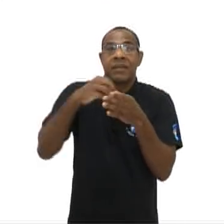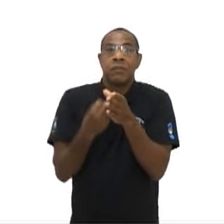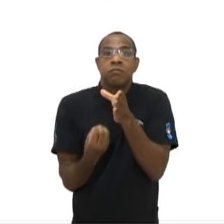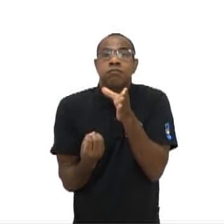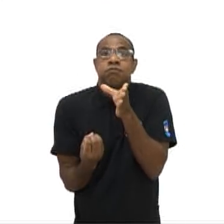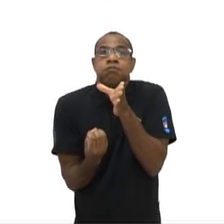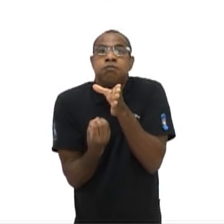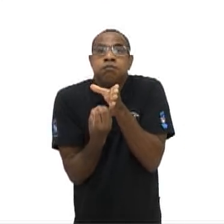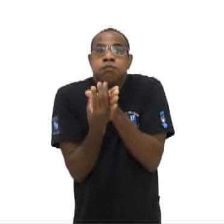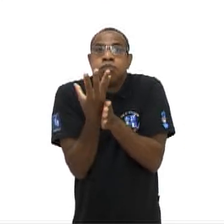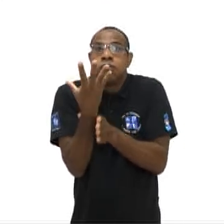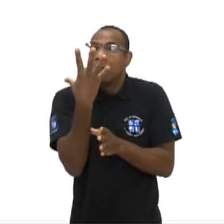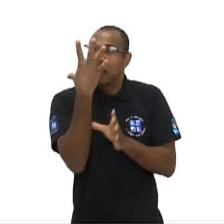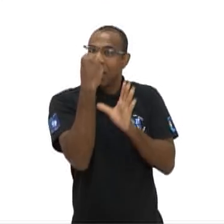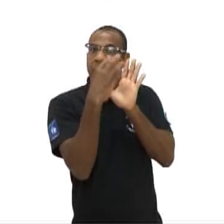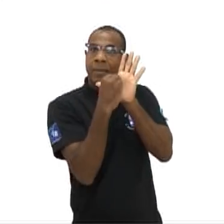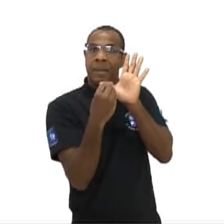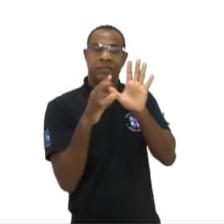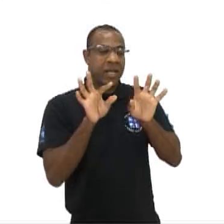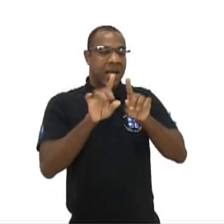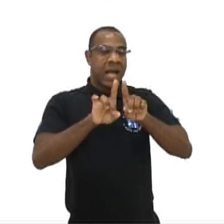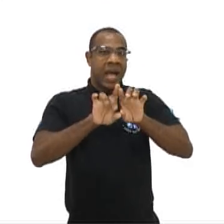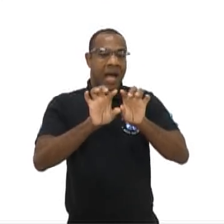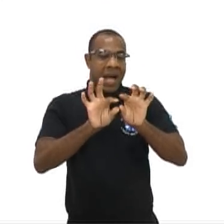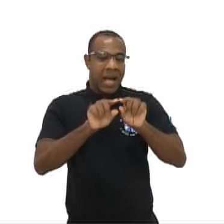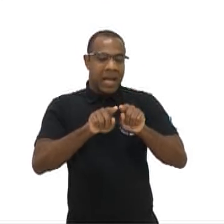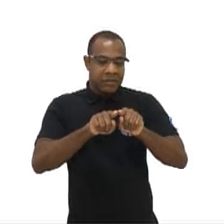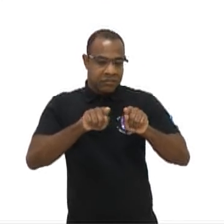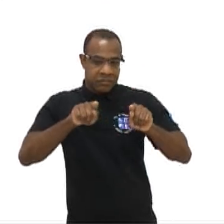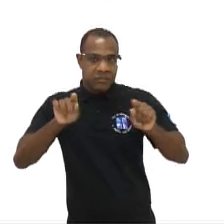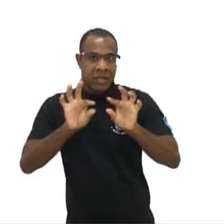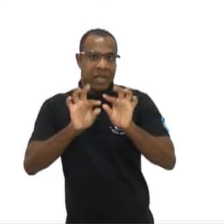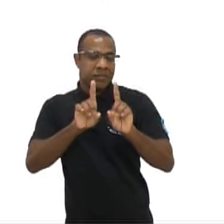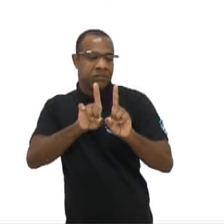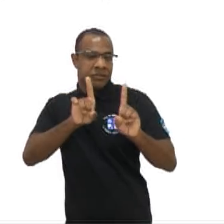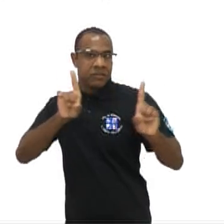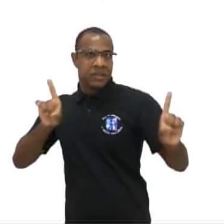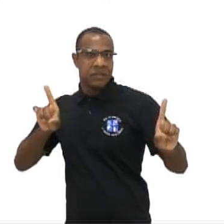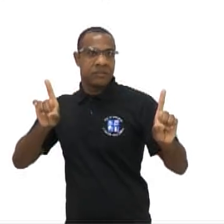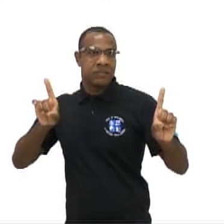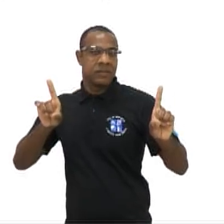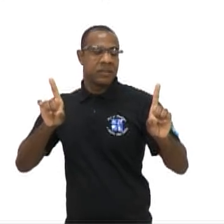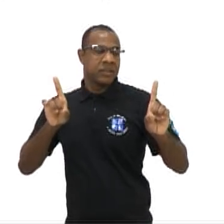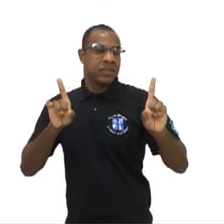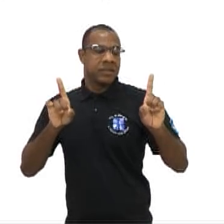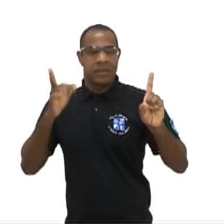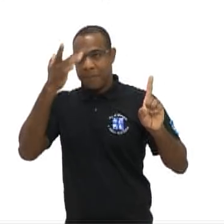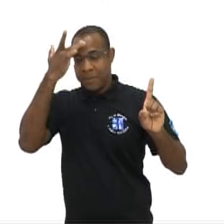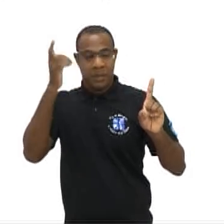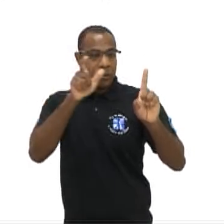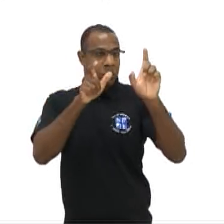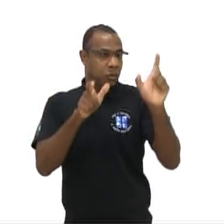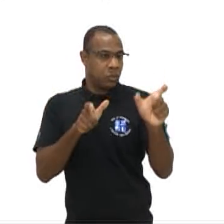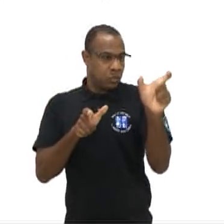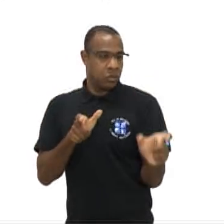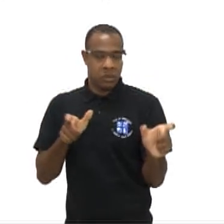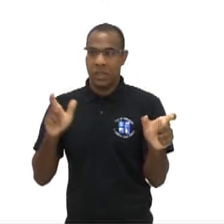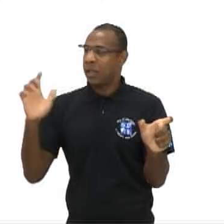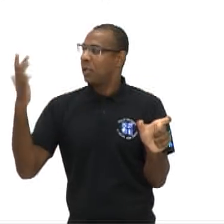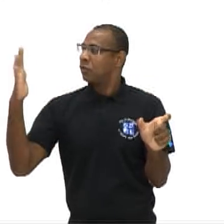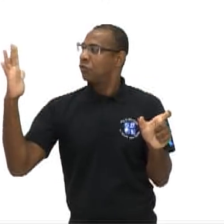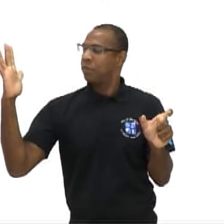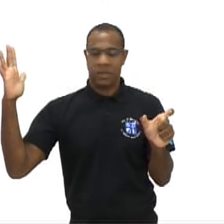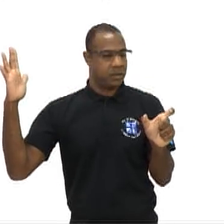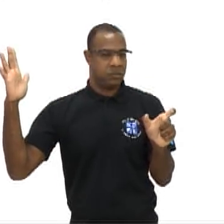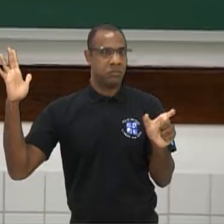da imagem, a distância entre a pessoa e a sua respectiva imagem será sempre o dobro da distância até o espelho. E